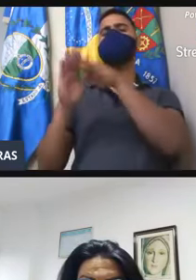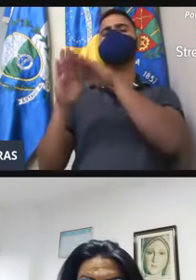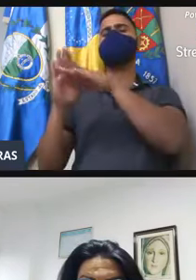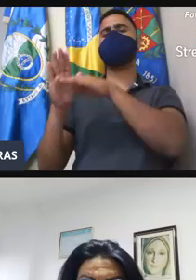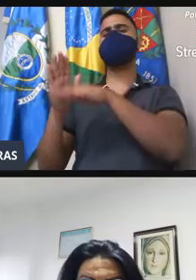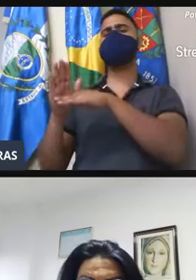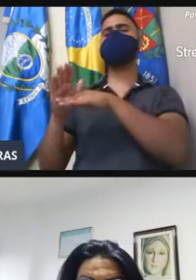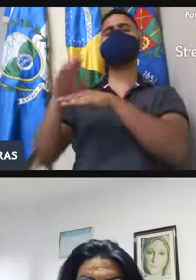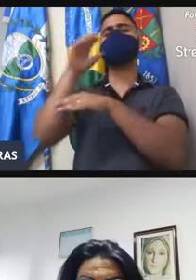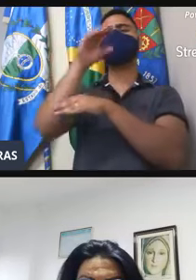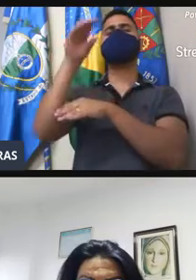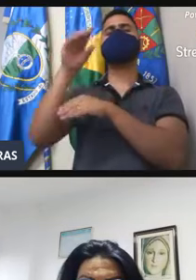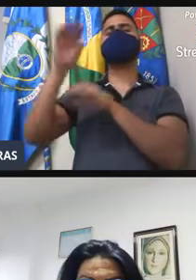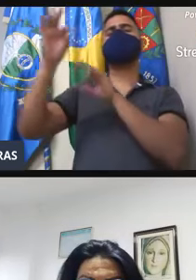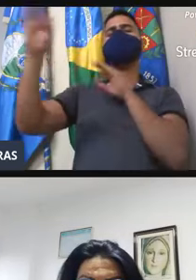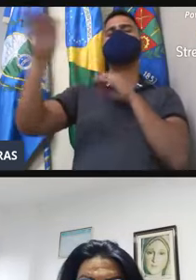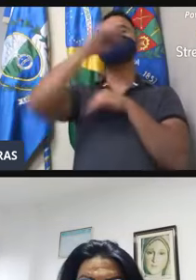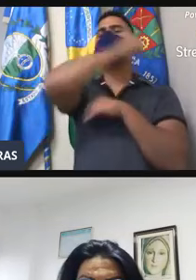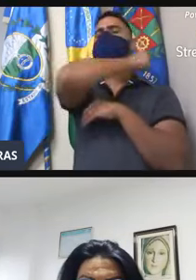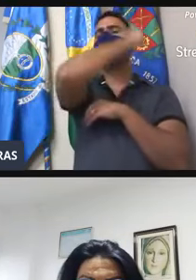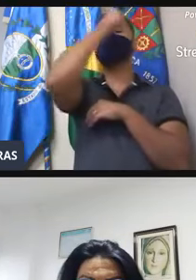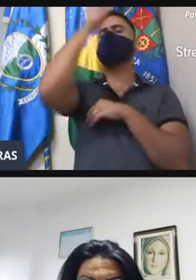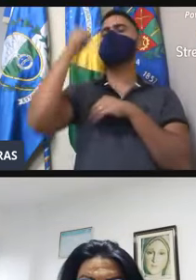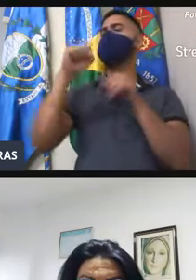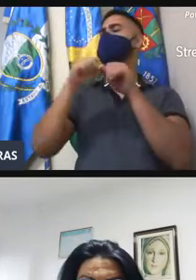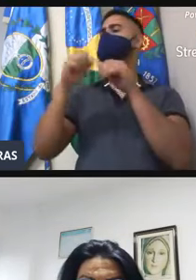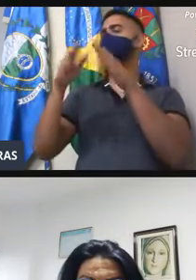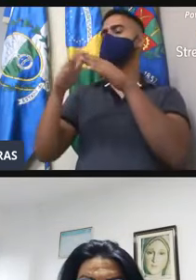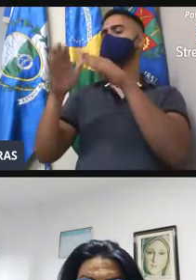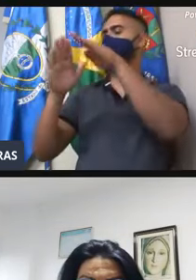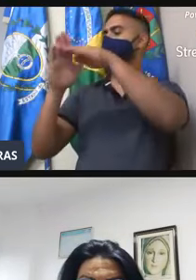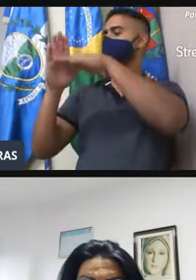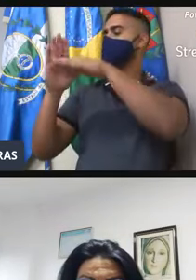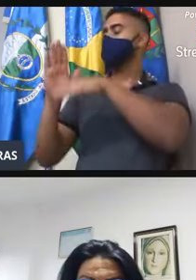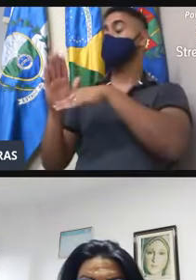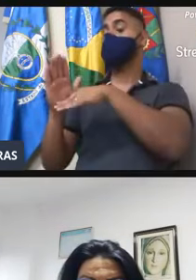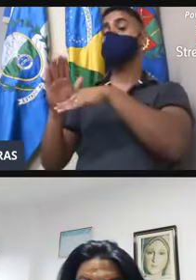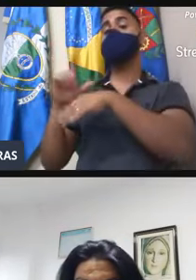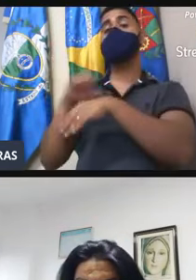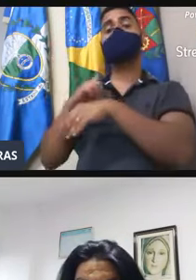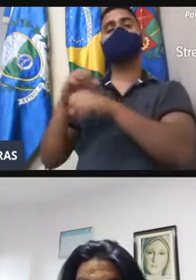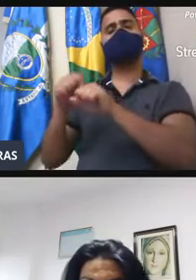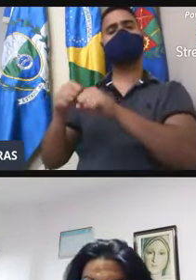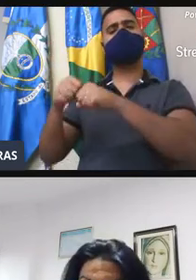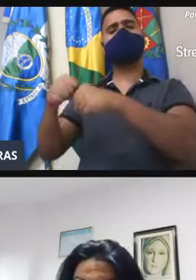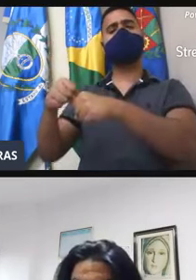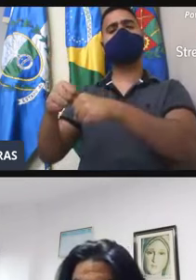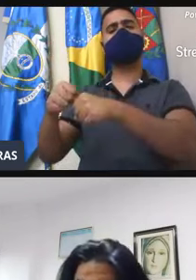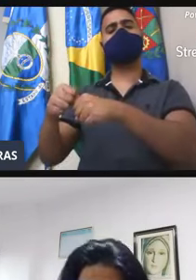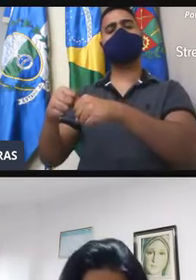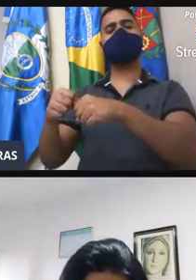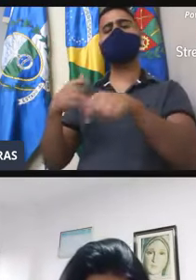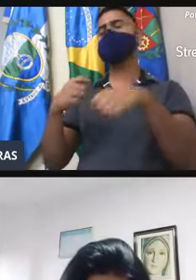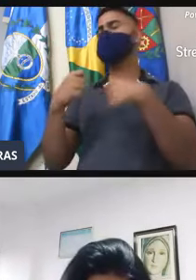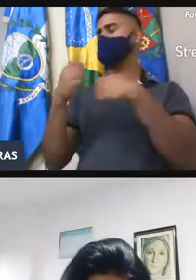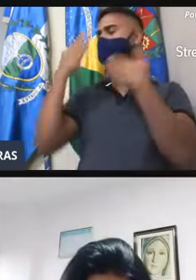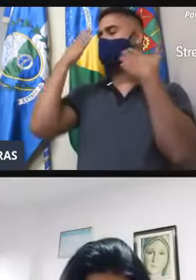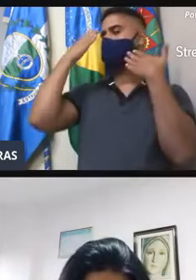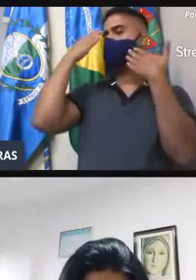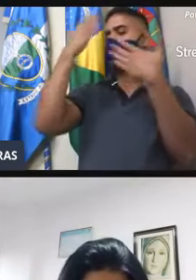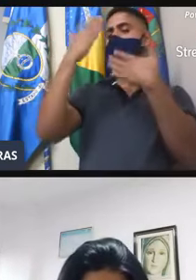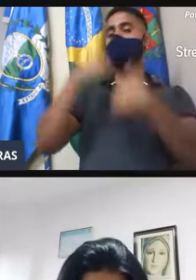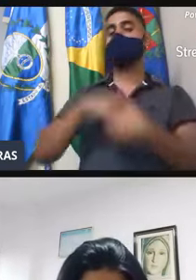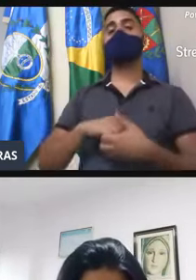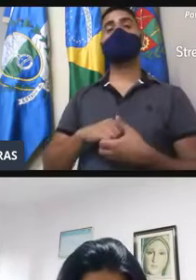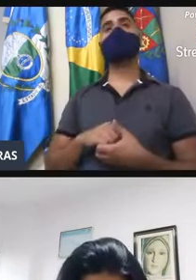afastado, Sim. É um distrito que necessita e realmente ela tem se empenhado aí, a gente tem que agradecer,